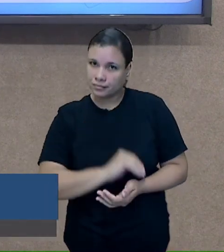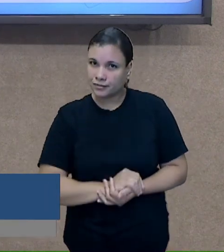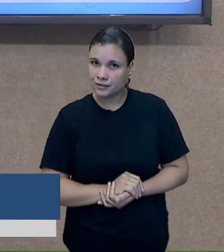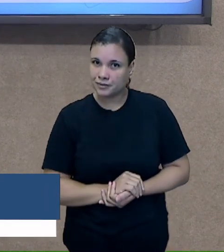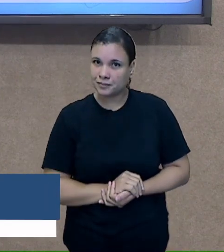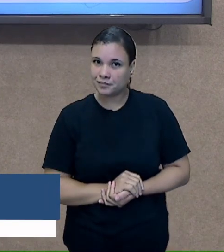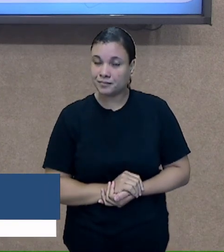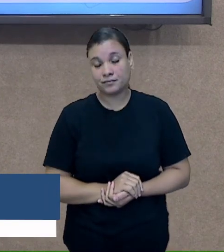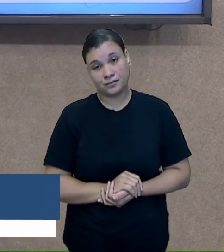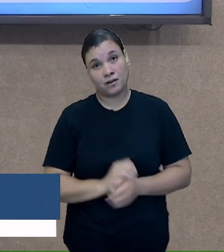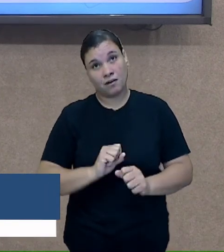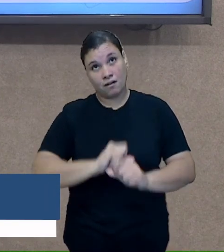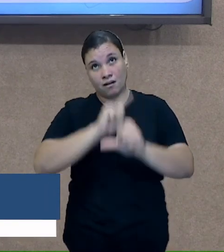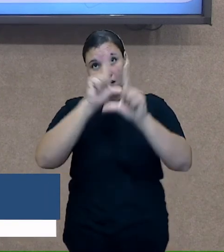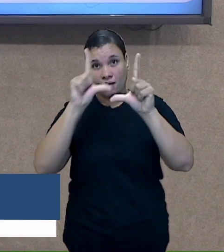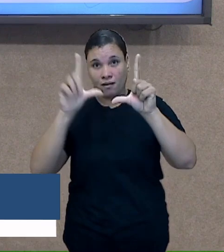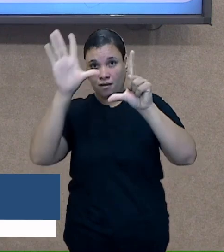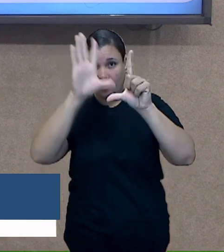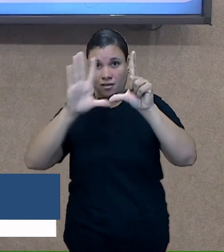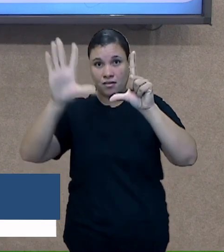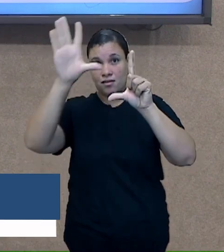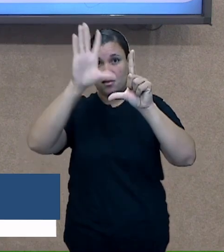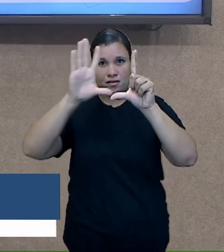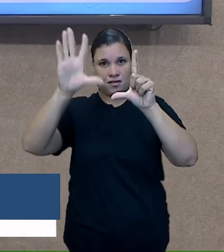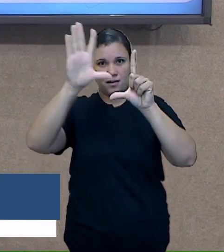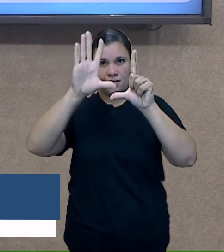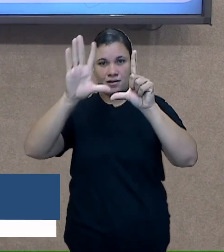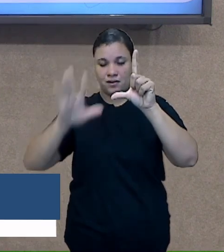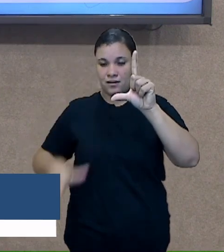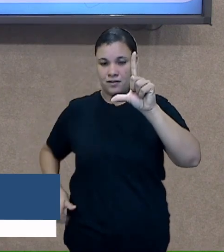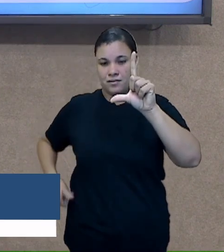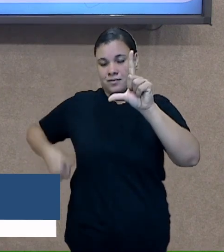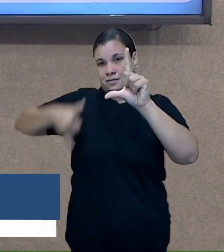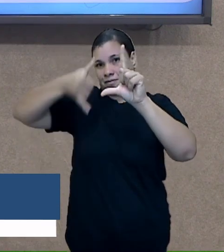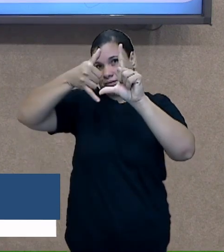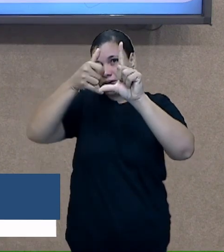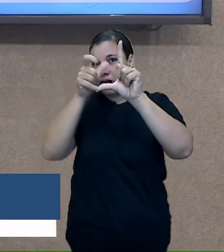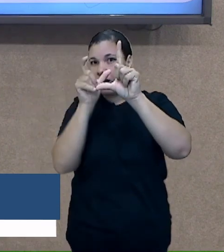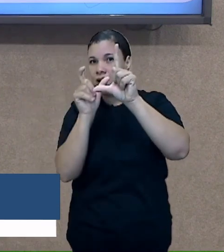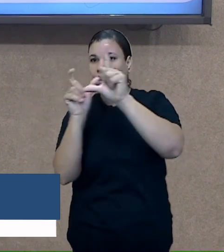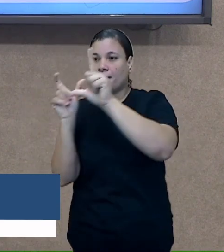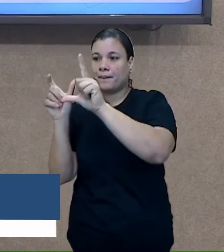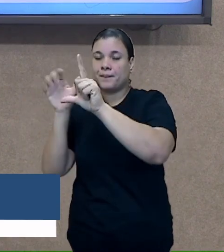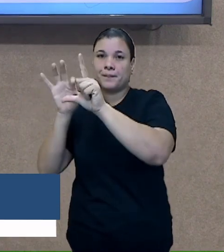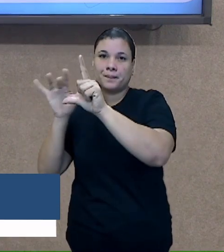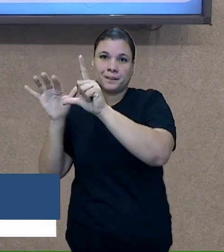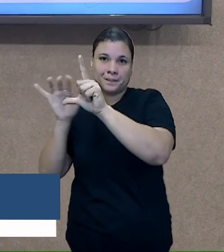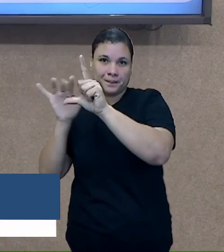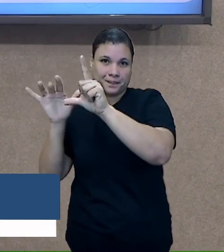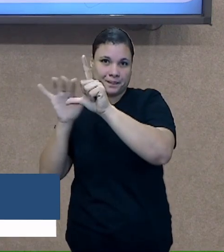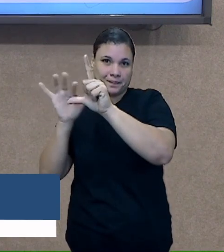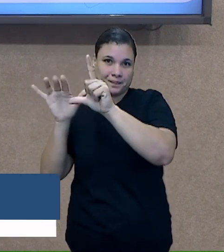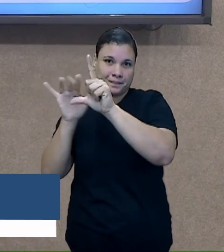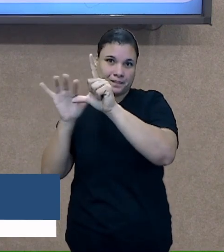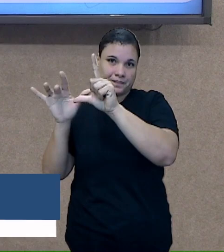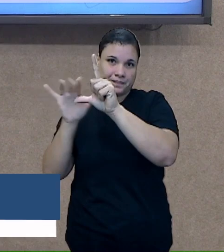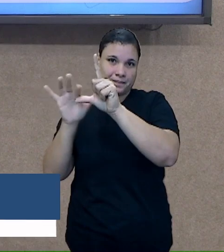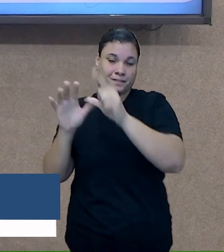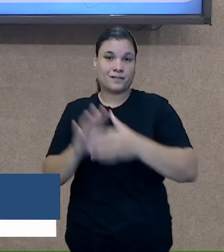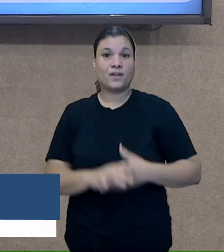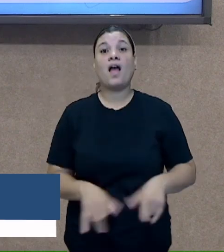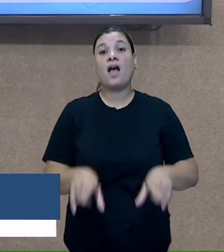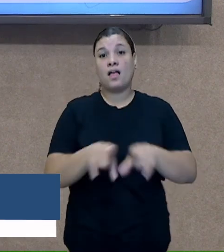para acessar nossas atividades na plataforma SMED-GV, aponte a câmera do seu celular na imagem que aparece no canto da tela